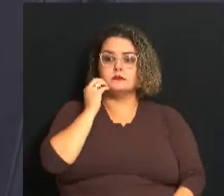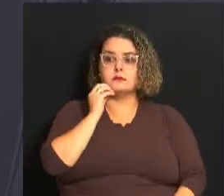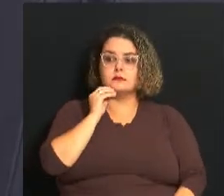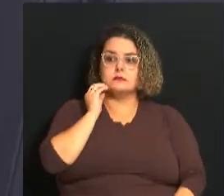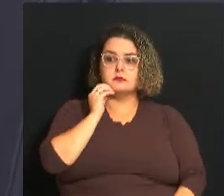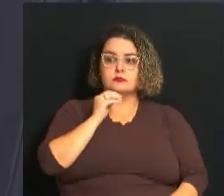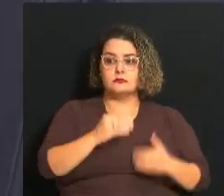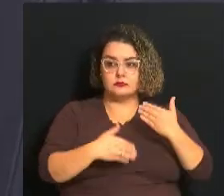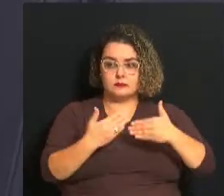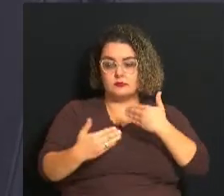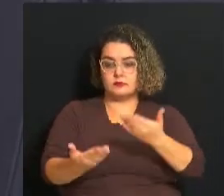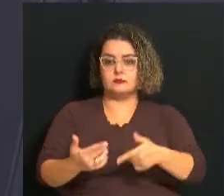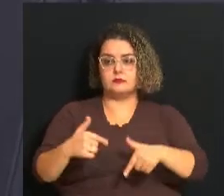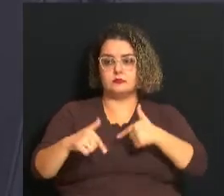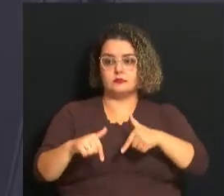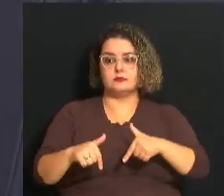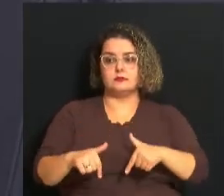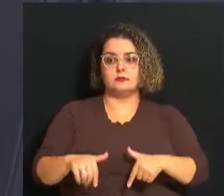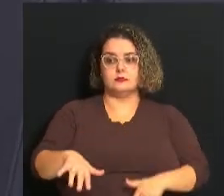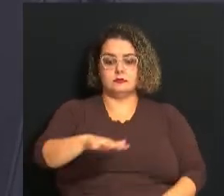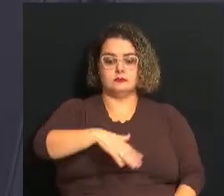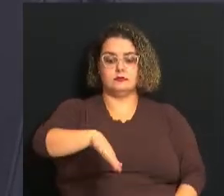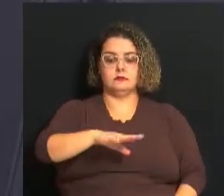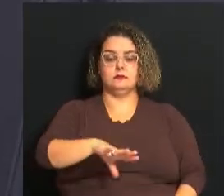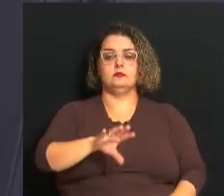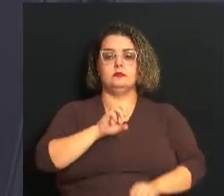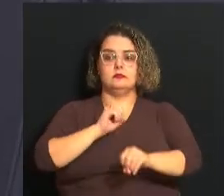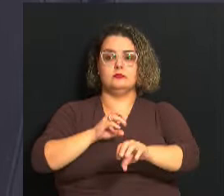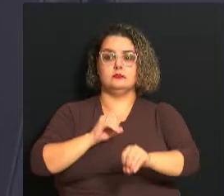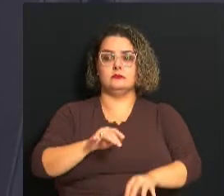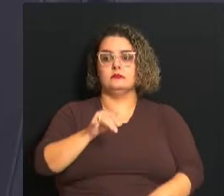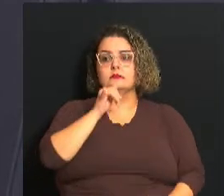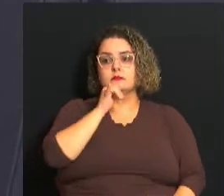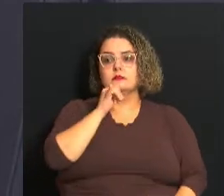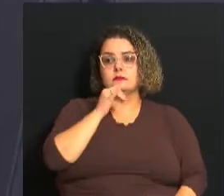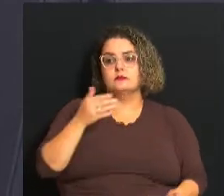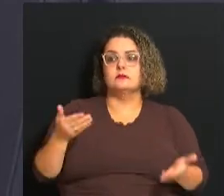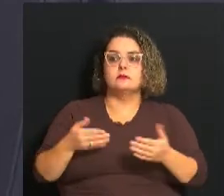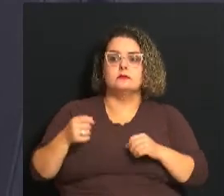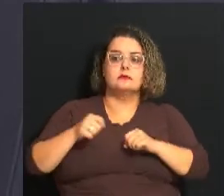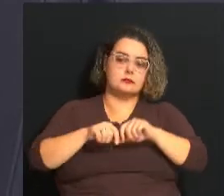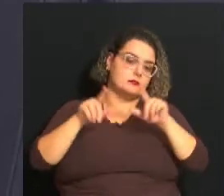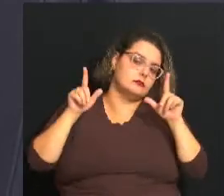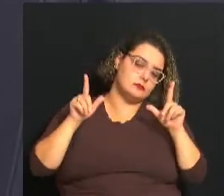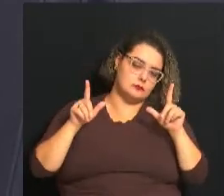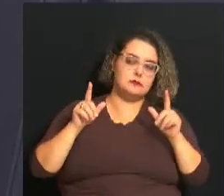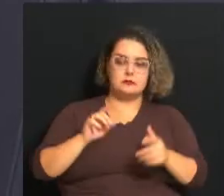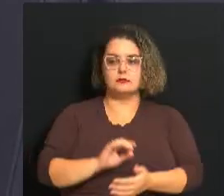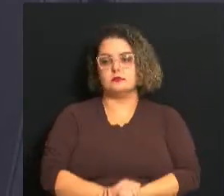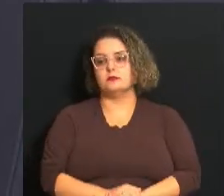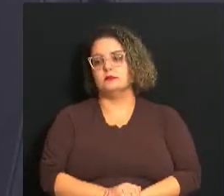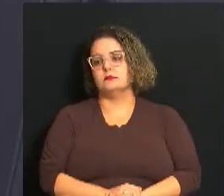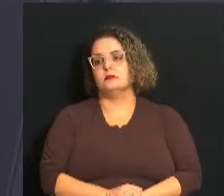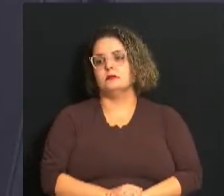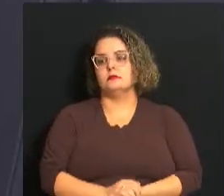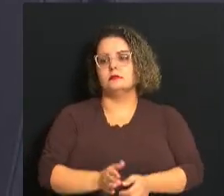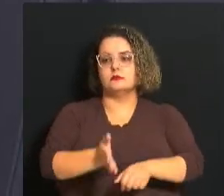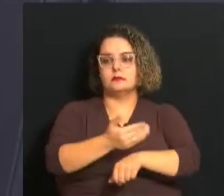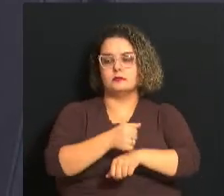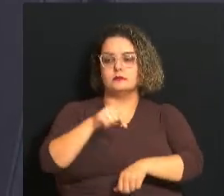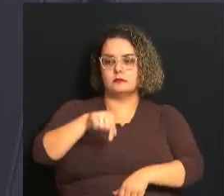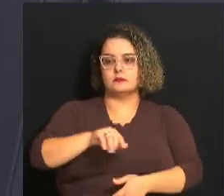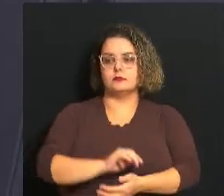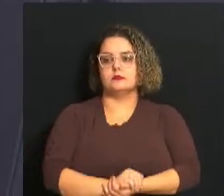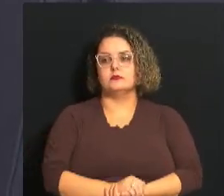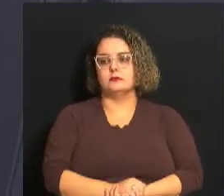a e na educação eu queria dar um exemplo hoje de manhã a gente hoje de manhã antes de vir para cá